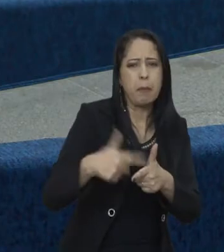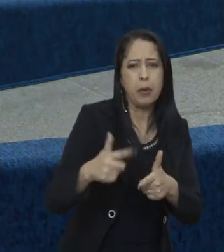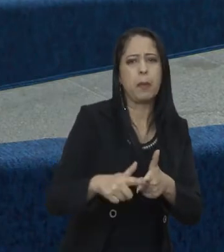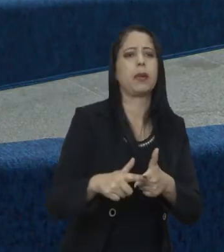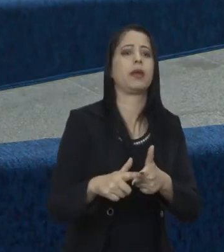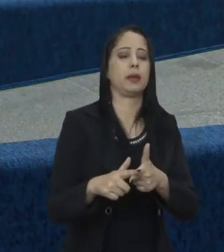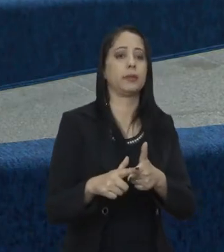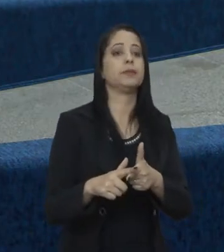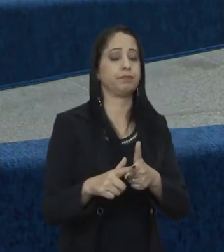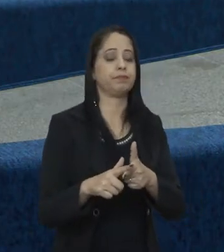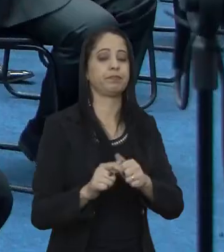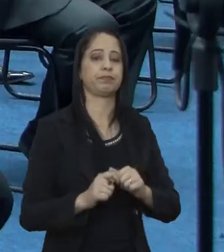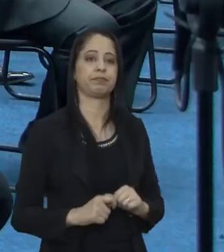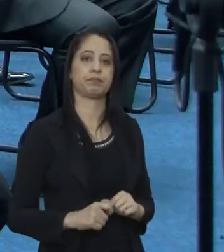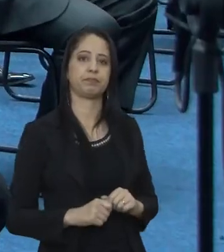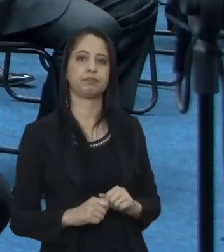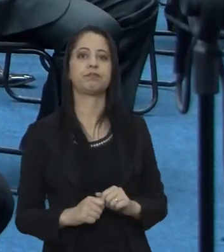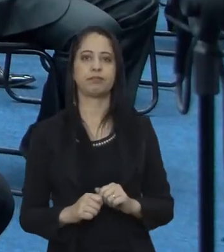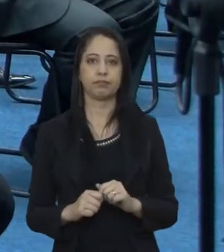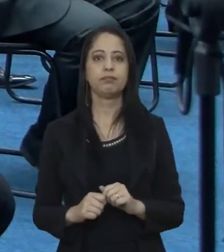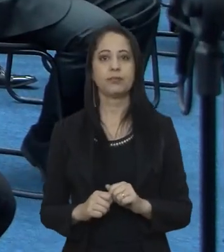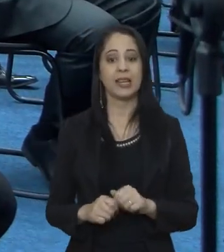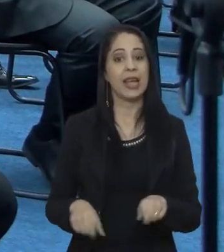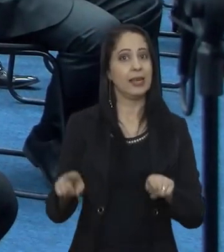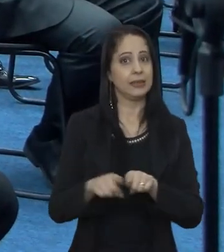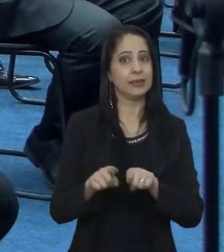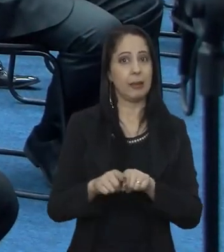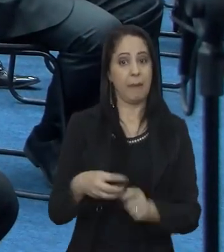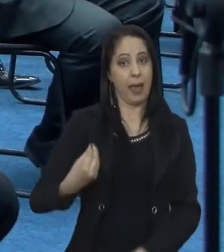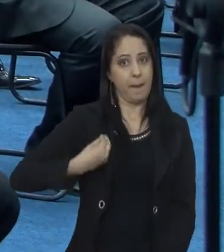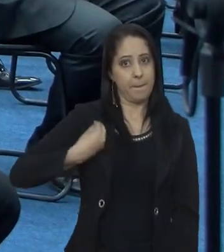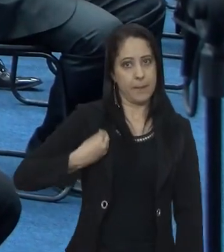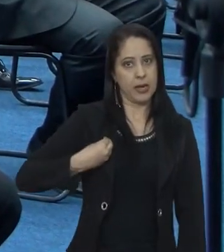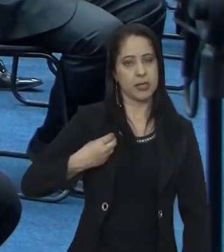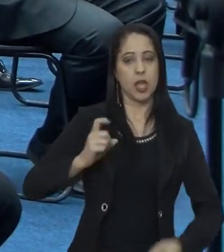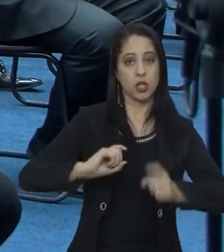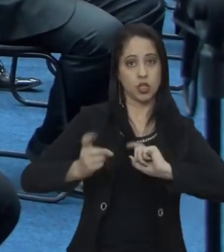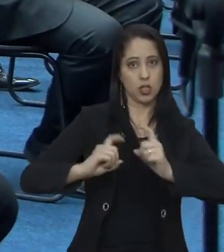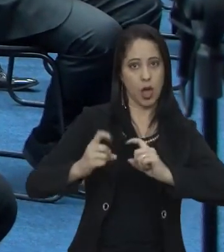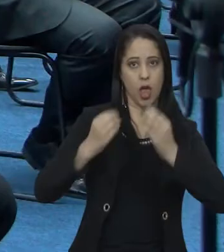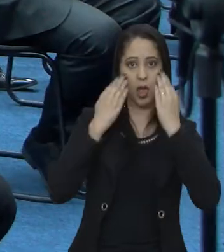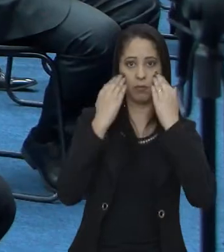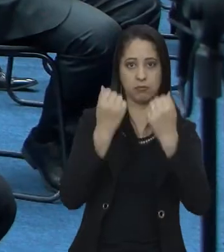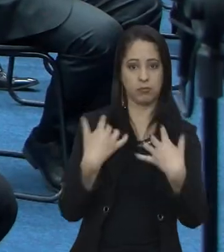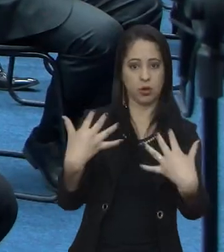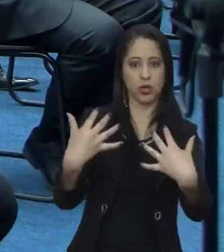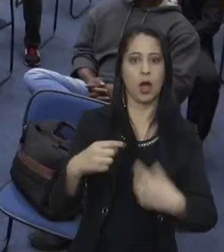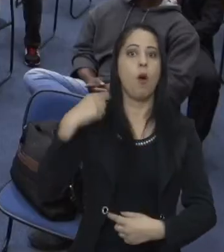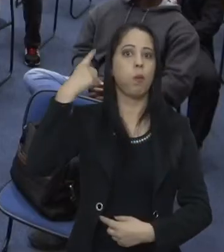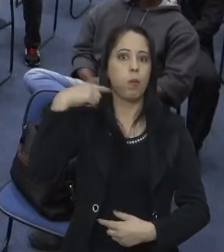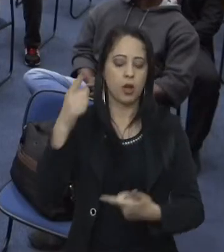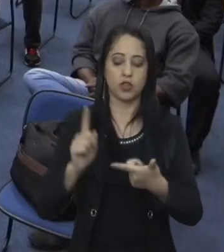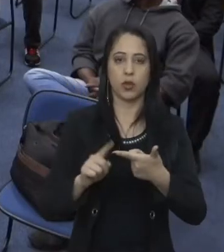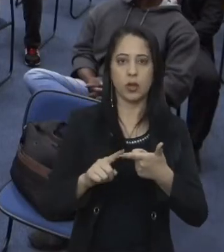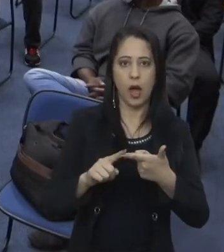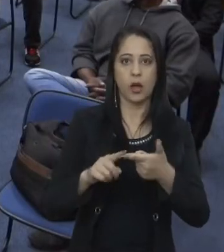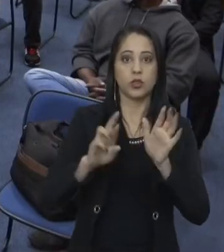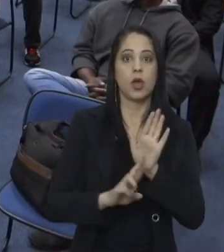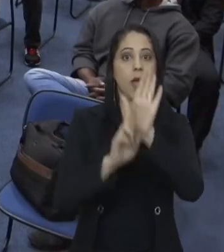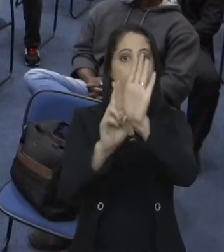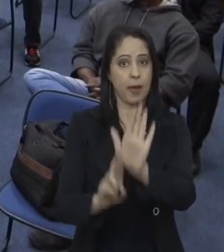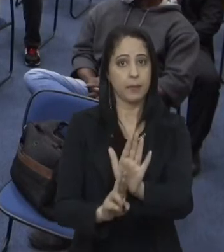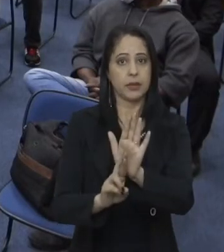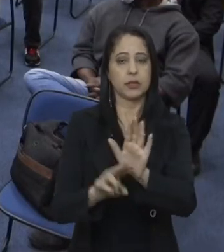pacto Empresarial muito grande também estiveram presentes na audiência pública advogados representantes do Tribunal